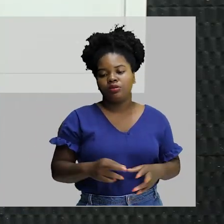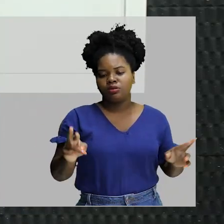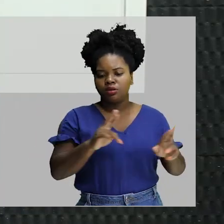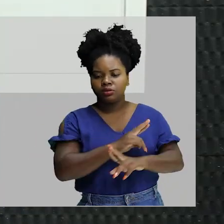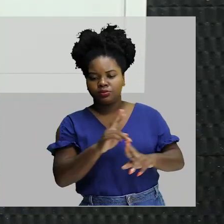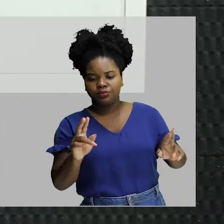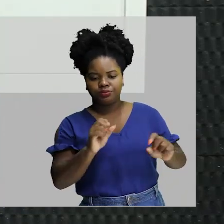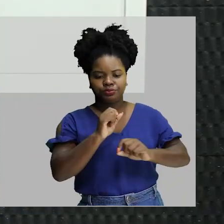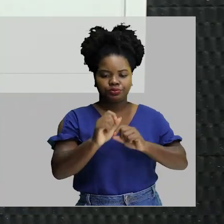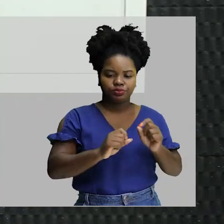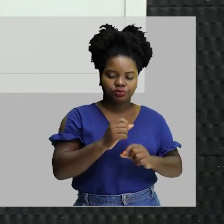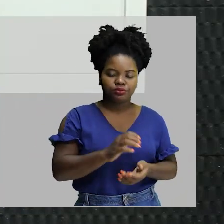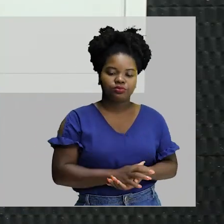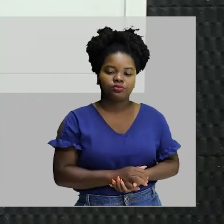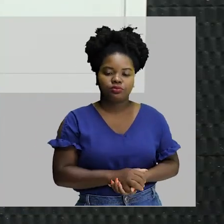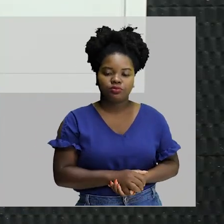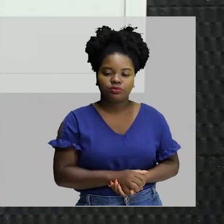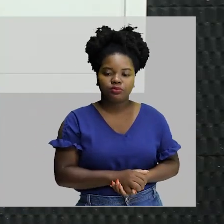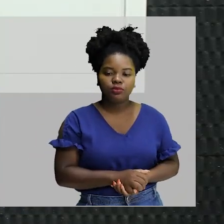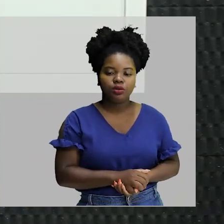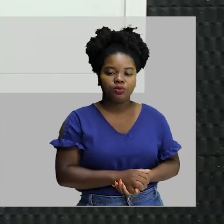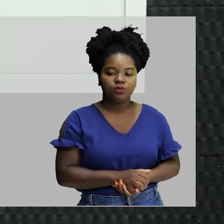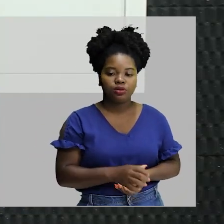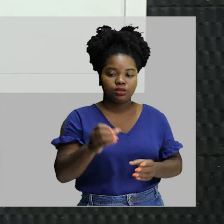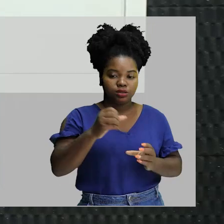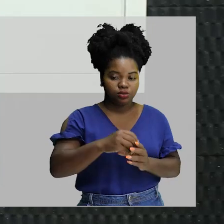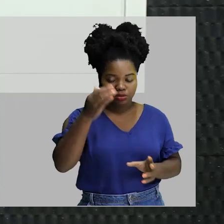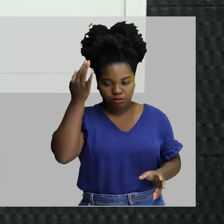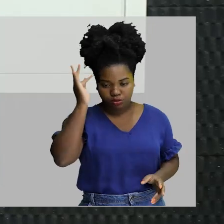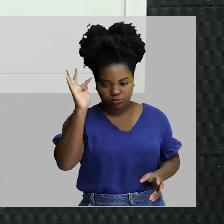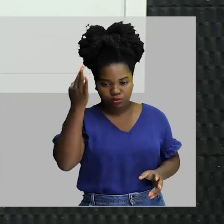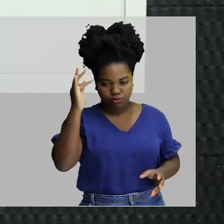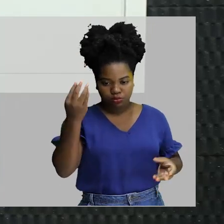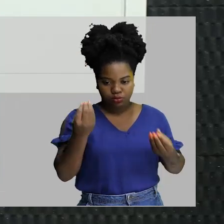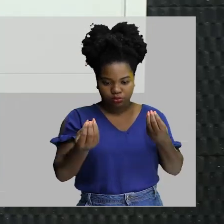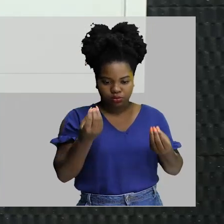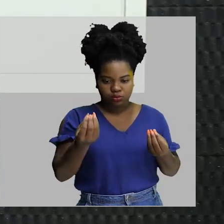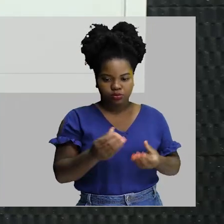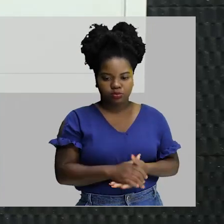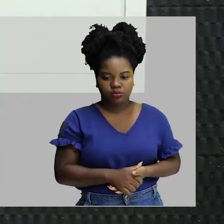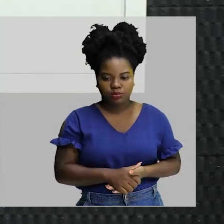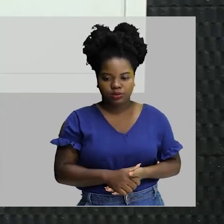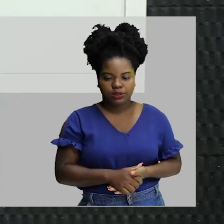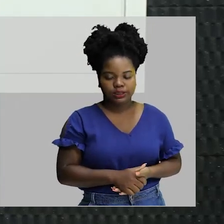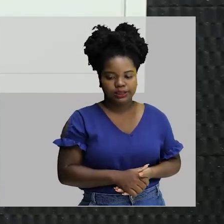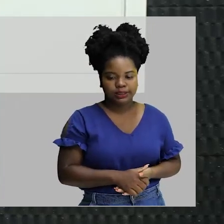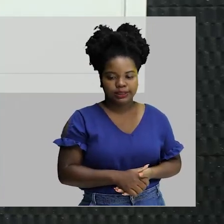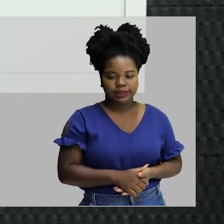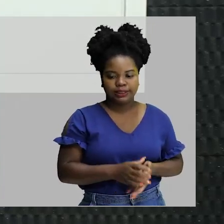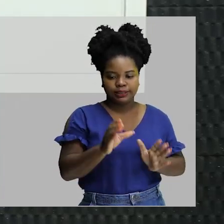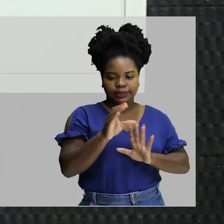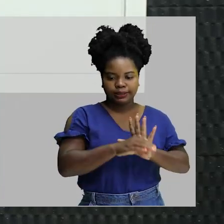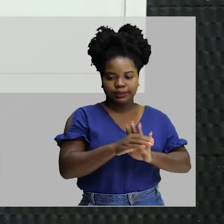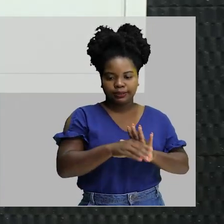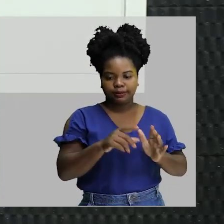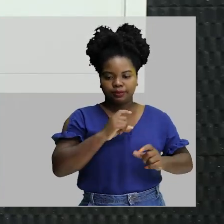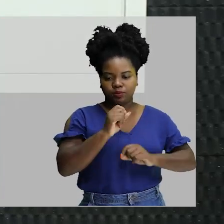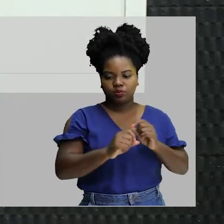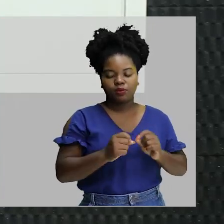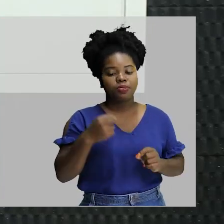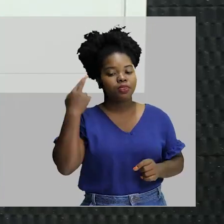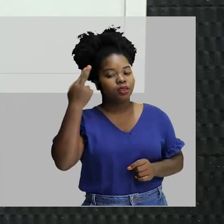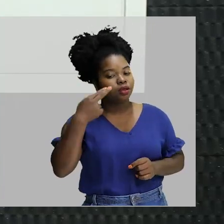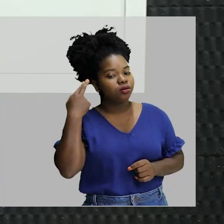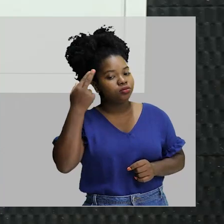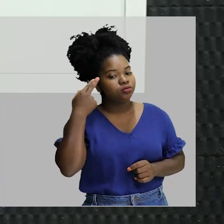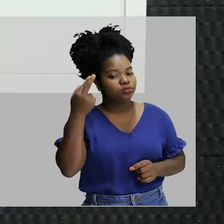uma interpretação filosófica. Tá? E esta interpretação ela traz para a gente uma reflexão